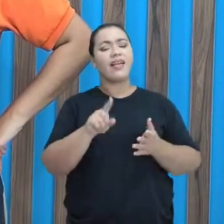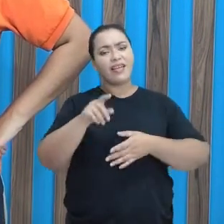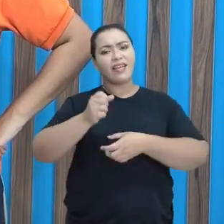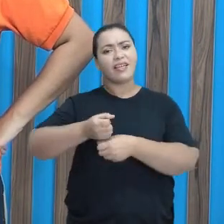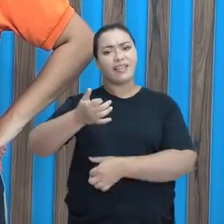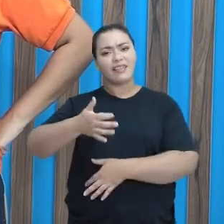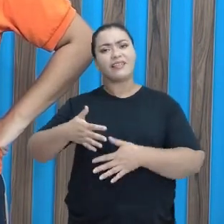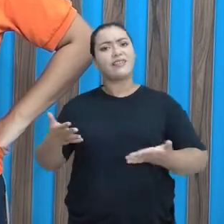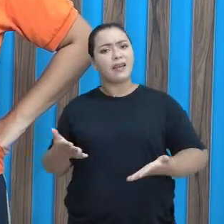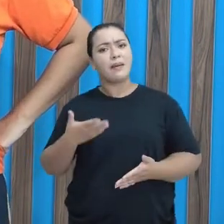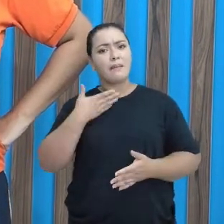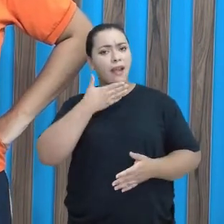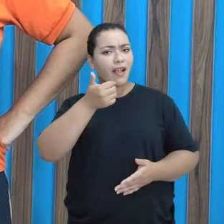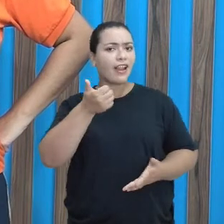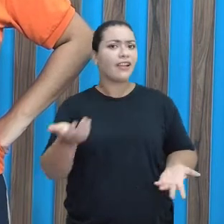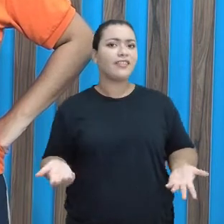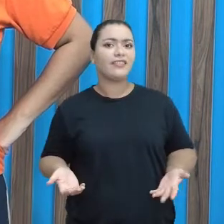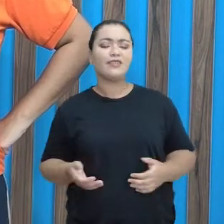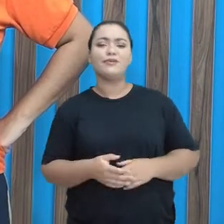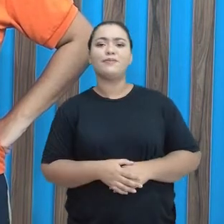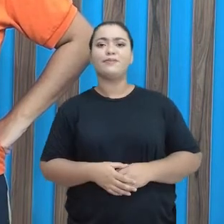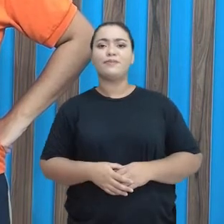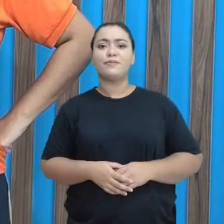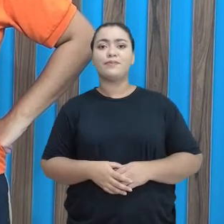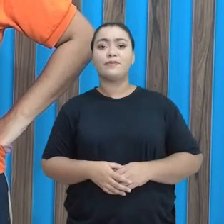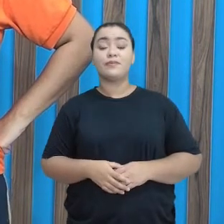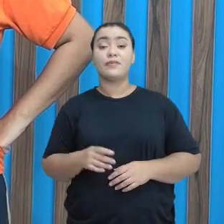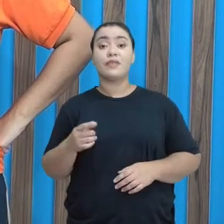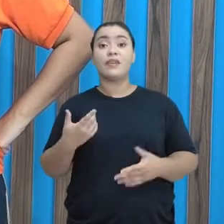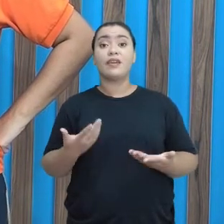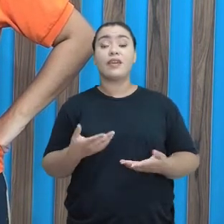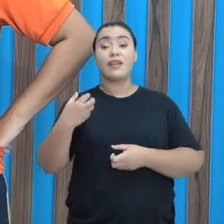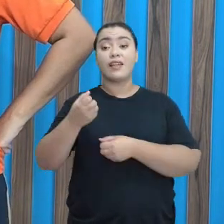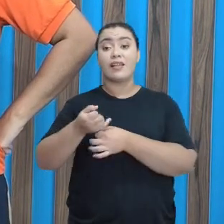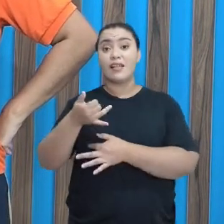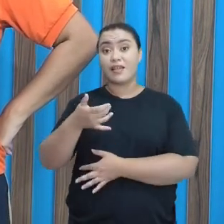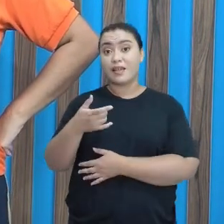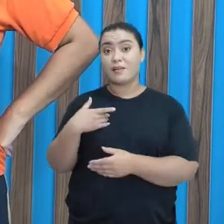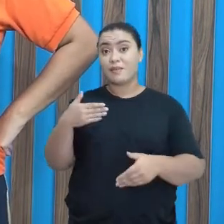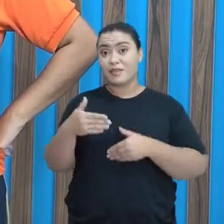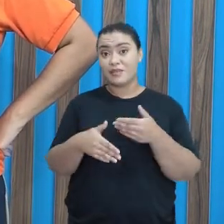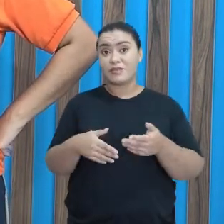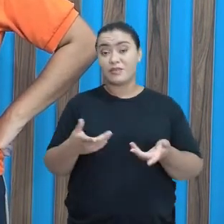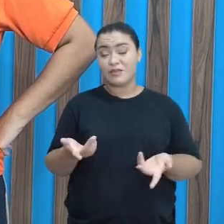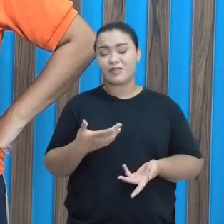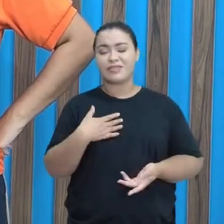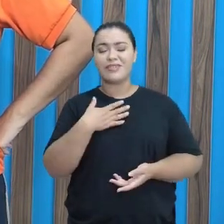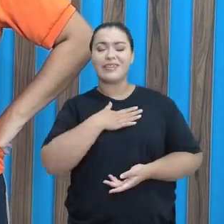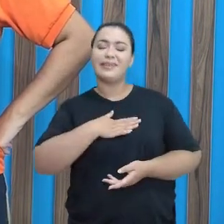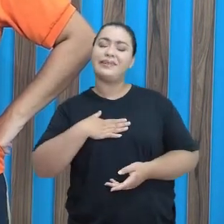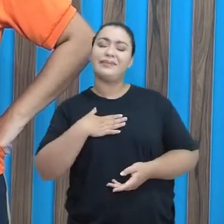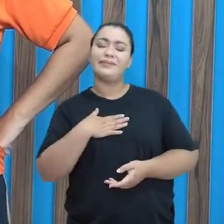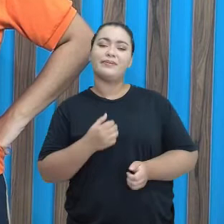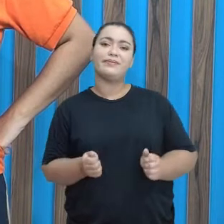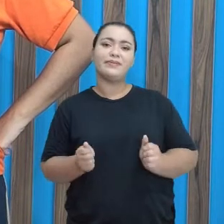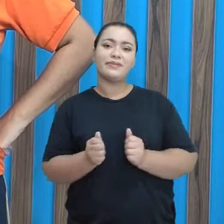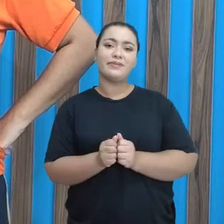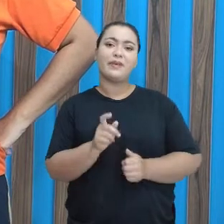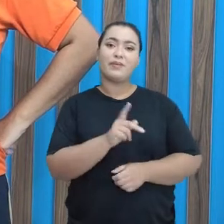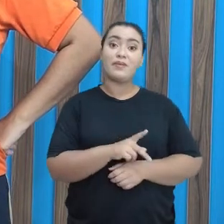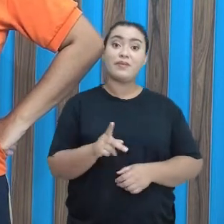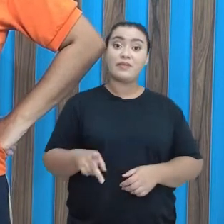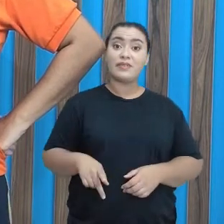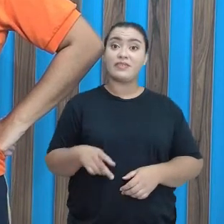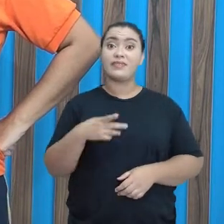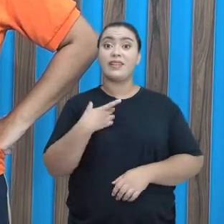Não é isso, pessoal? E quem faz nosso chat hoje é a minha queridíssima companheira, nossa queridíssima professora de